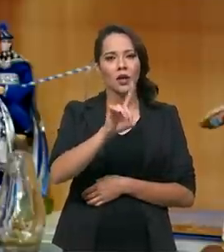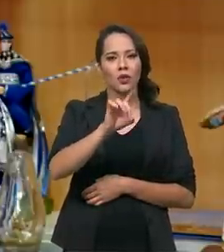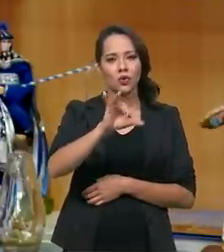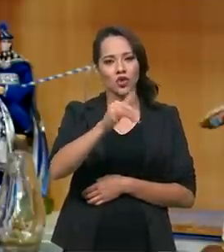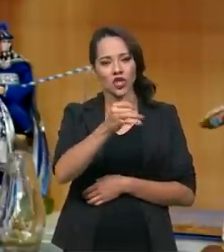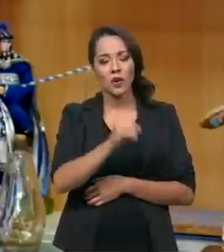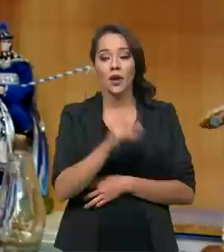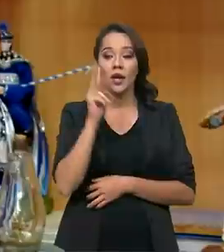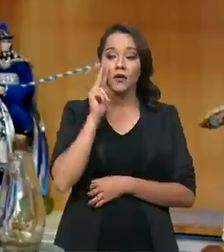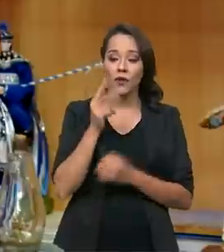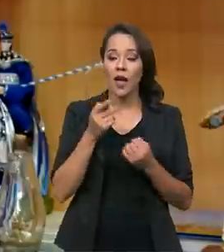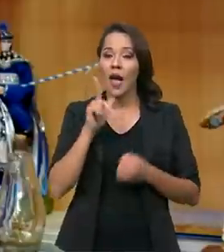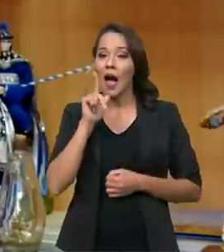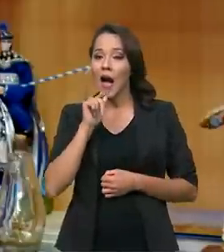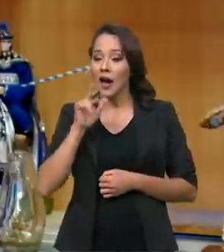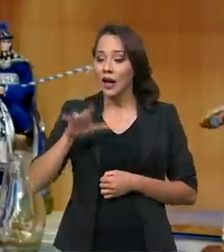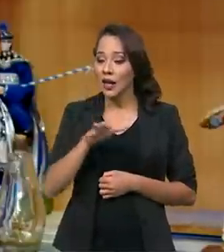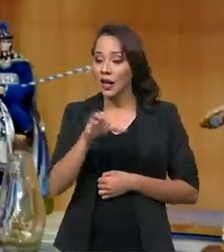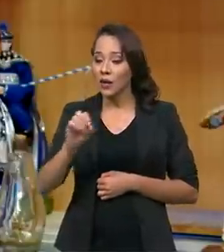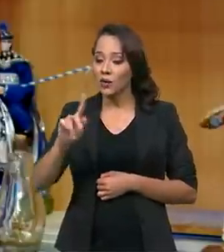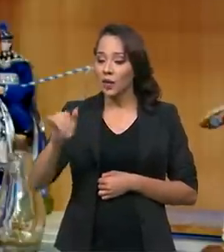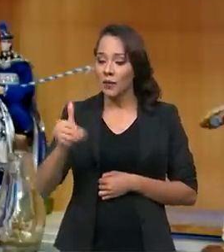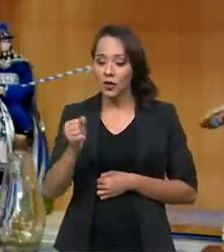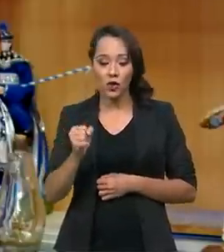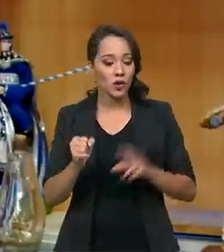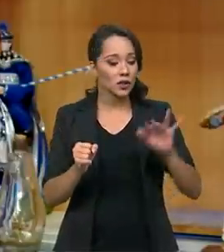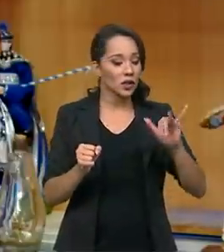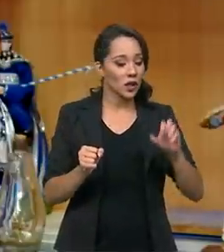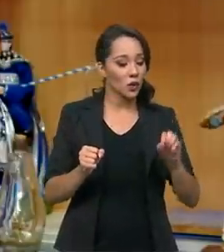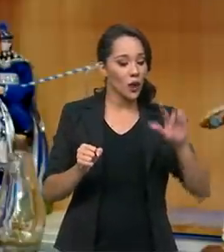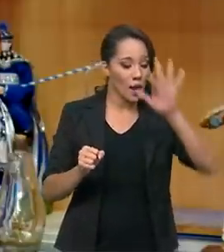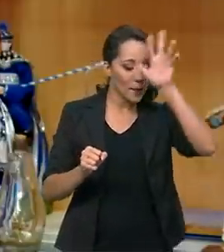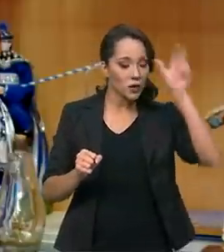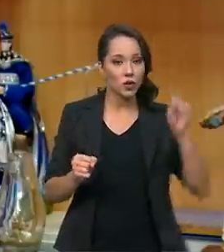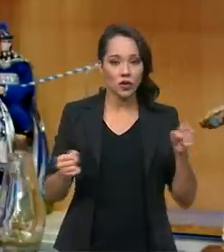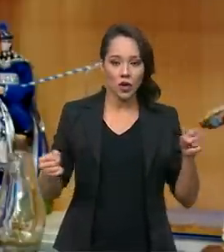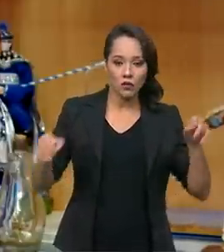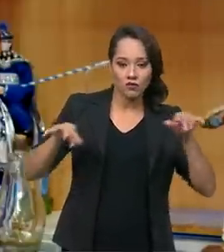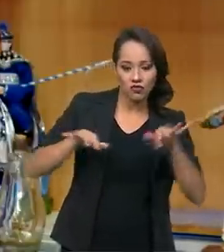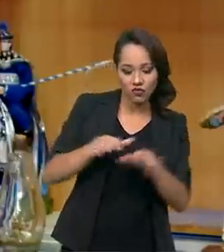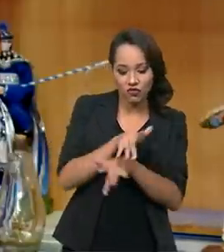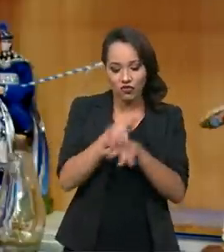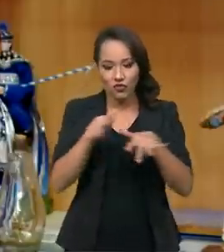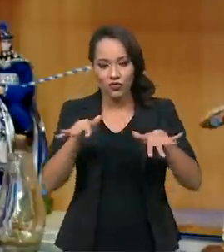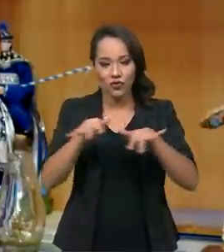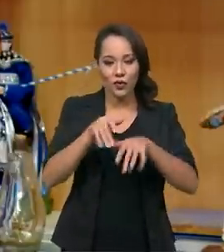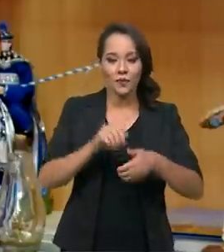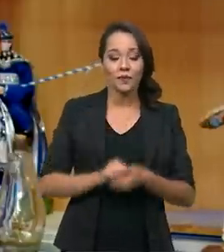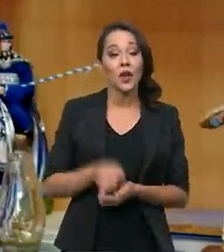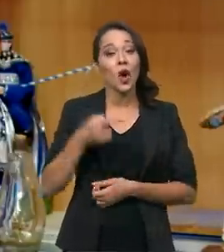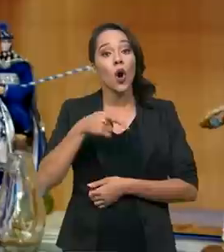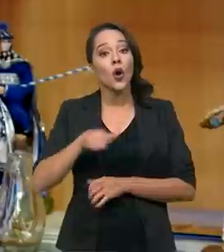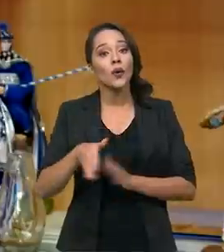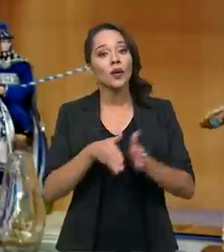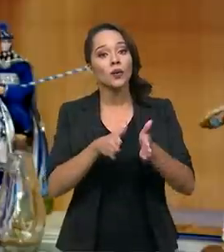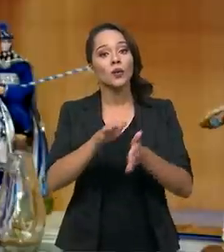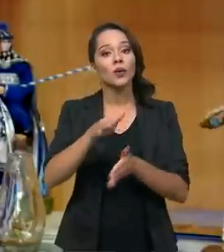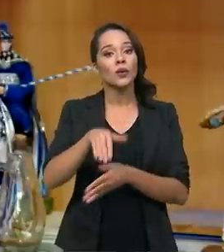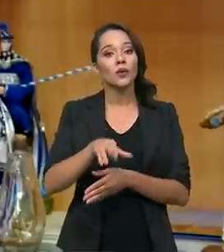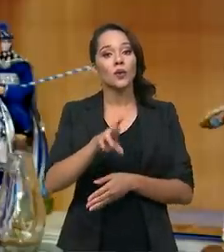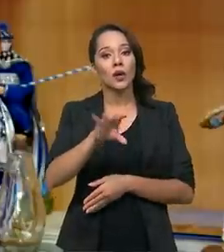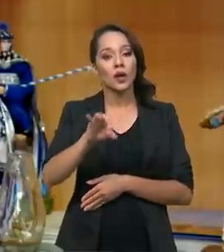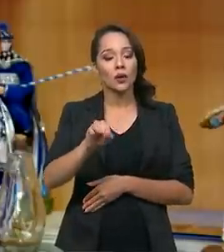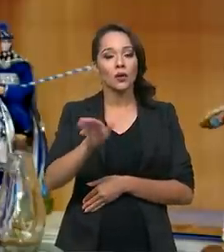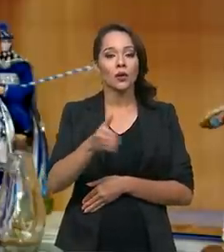enviou e ponto que eu Tapajós com o Rio Amazonas nunca pensou em ir no rio no rio sucuri